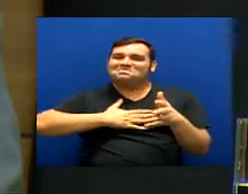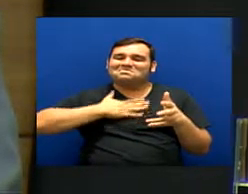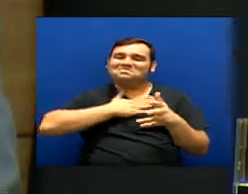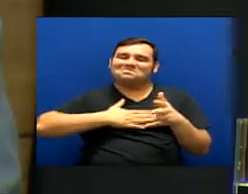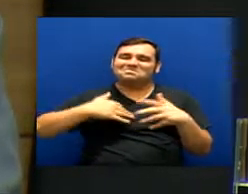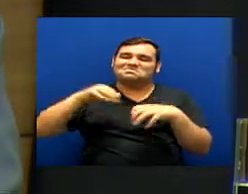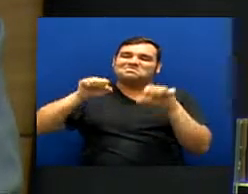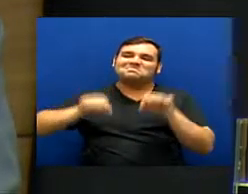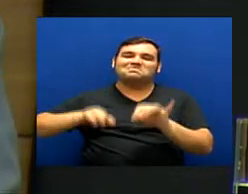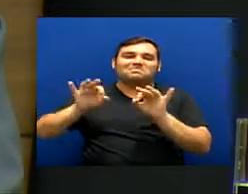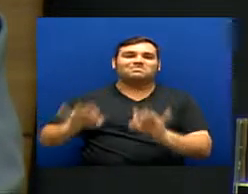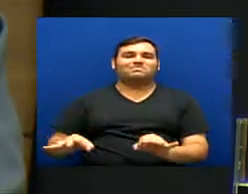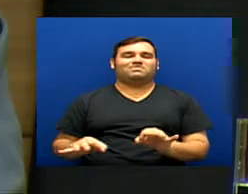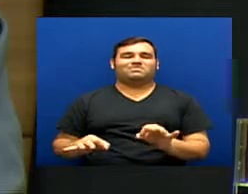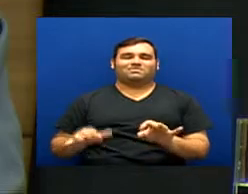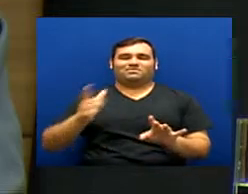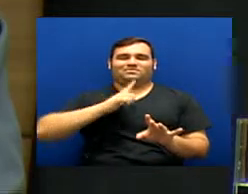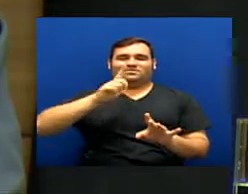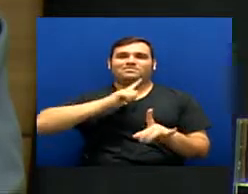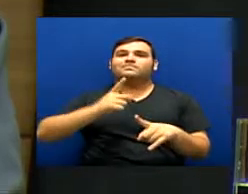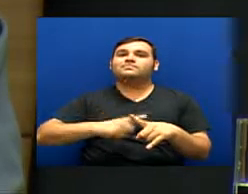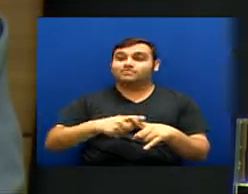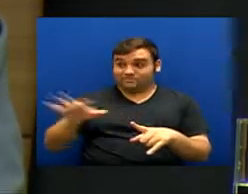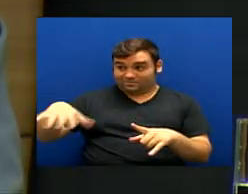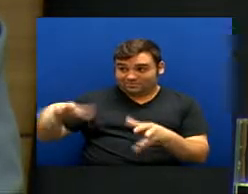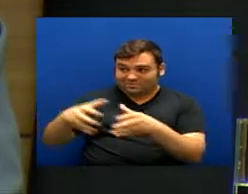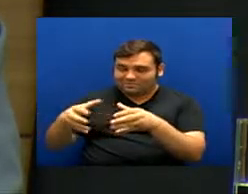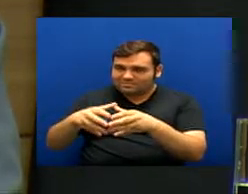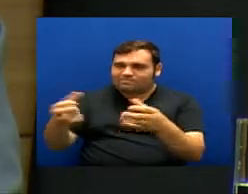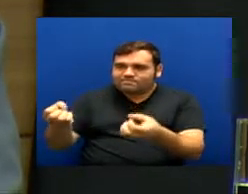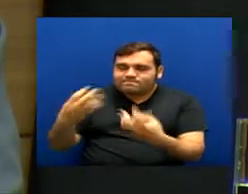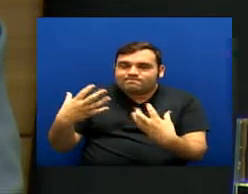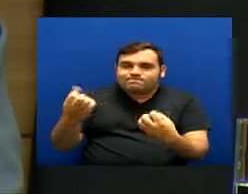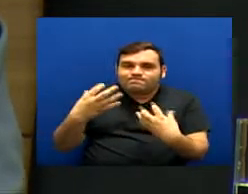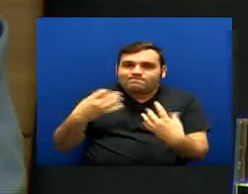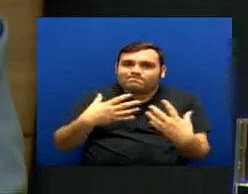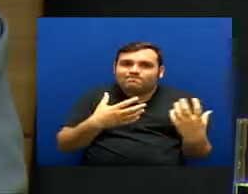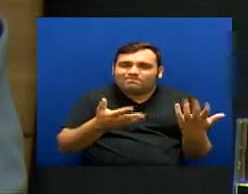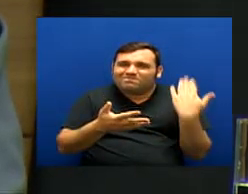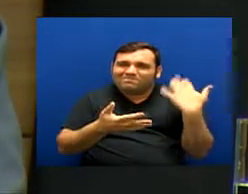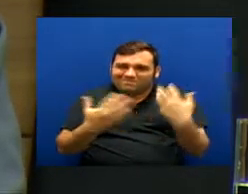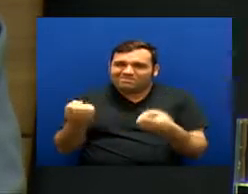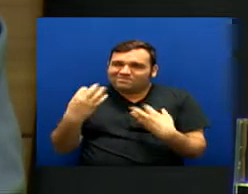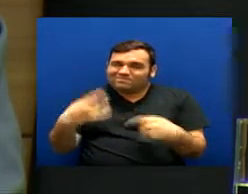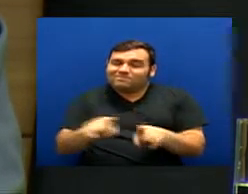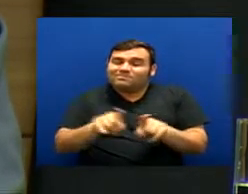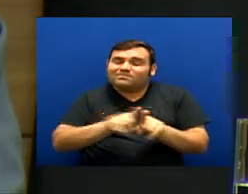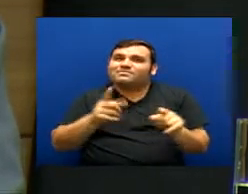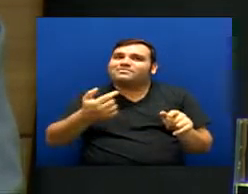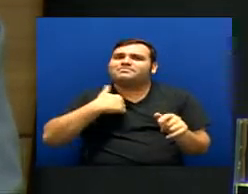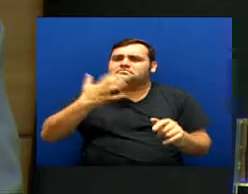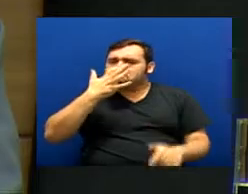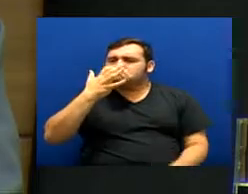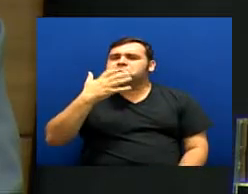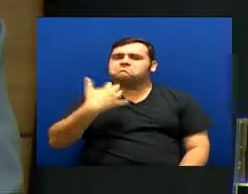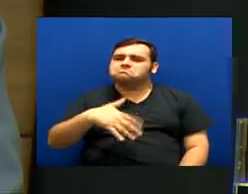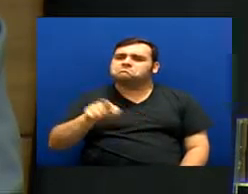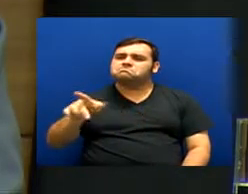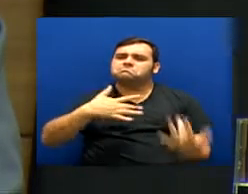que elas faziam parte, eram da Itália. Oh, mas como sofriam aquelas irmãs no interior do